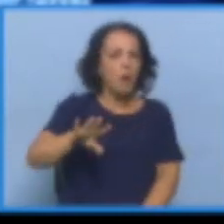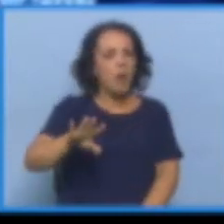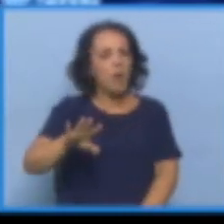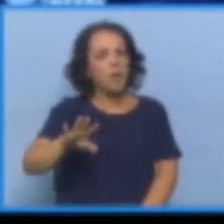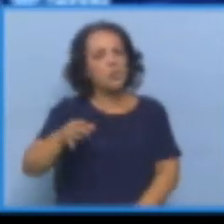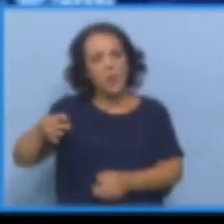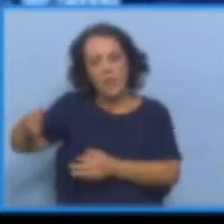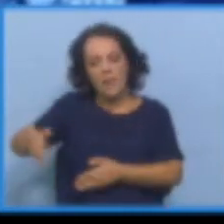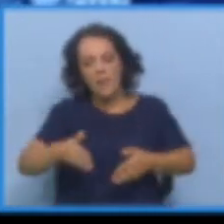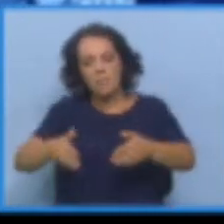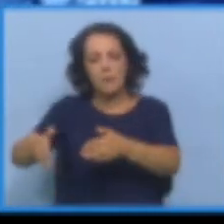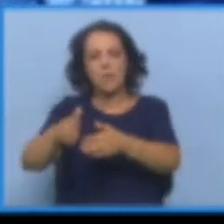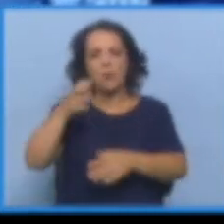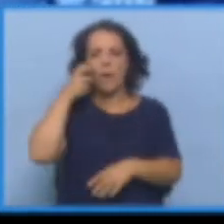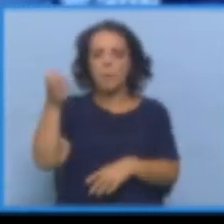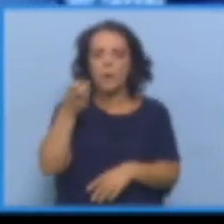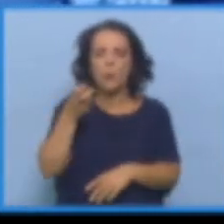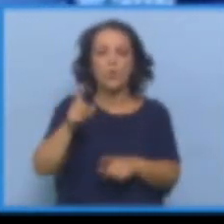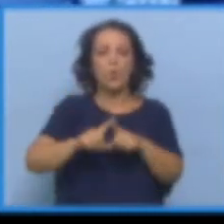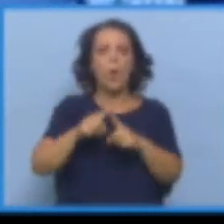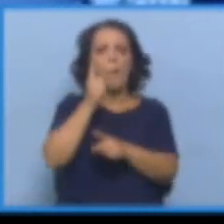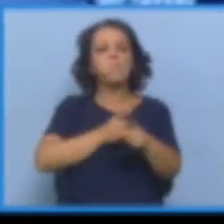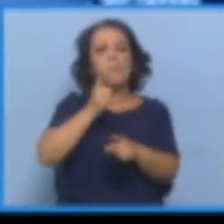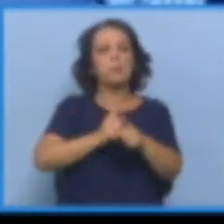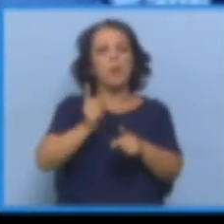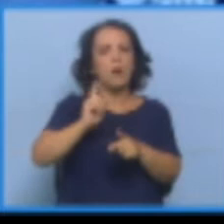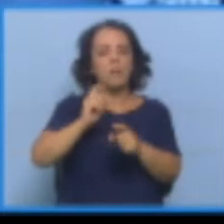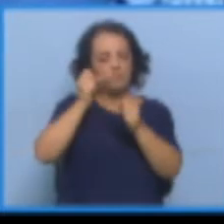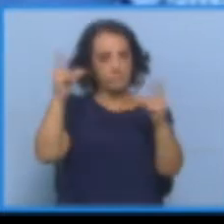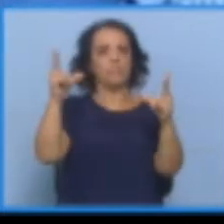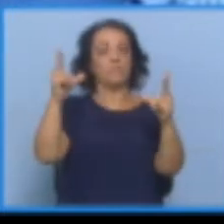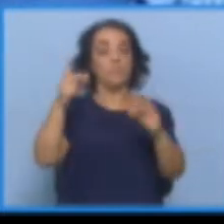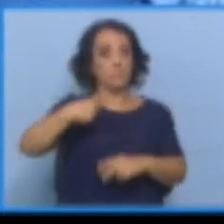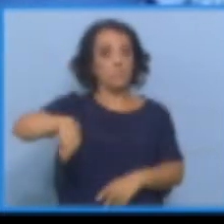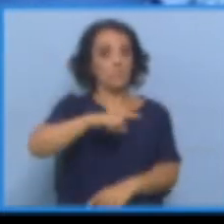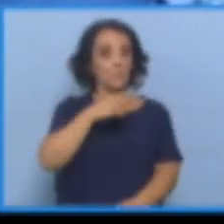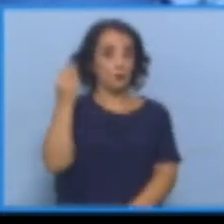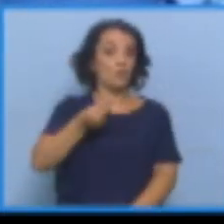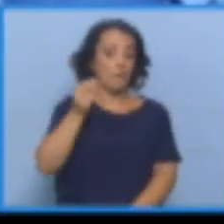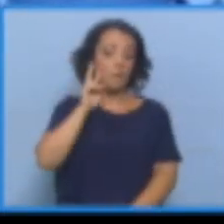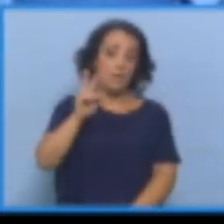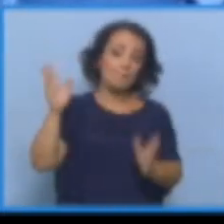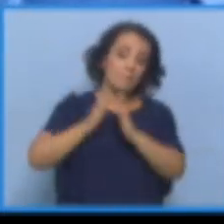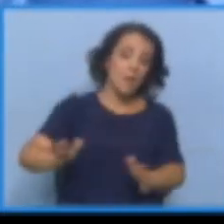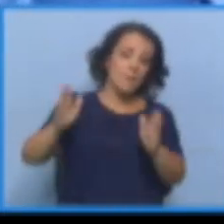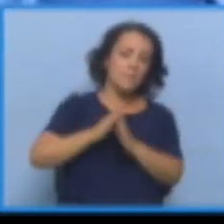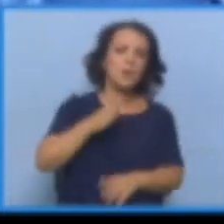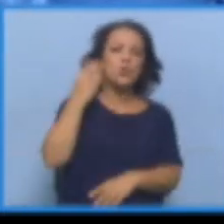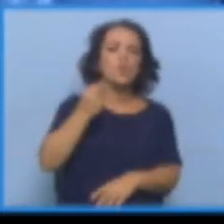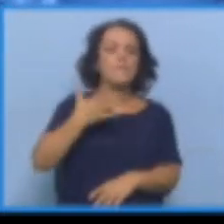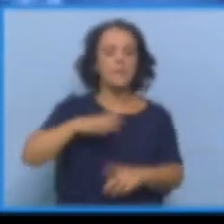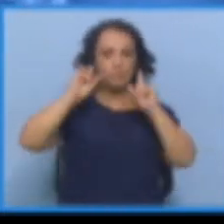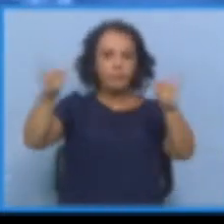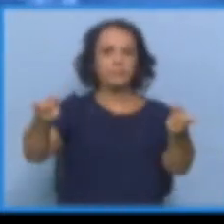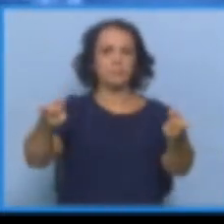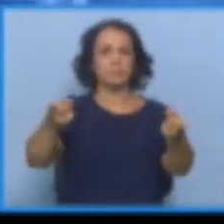um caminho de procura, de desinstalar, porque uma coisa que realizam os jovens, que o que nós vamos vendo ao longo dos anos, é este desinstalar. A